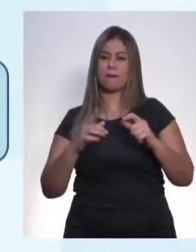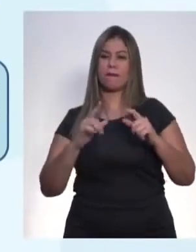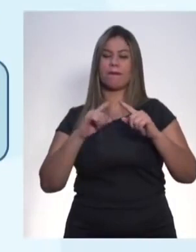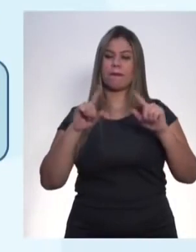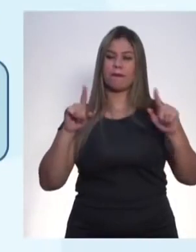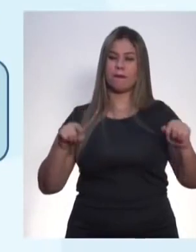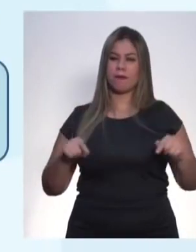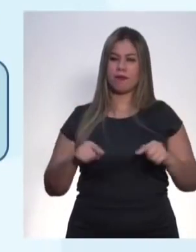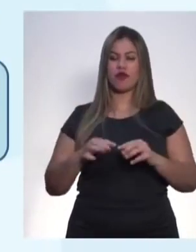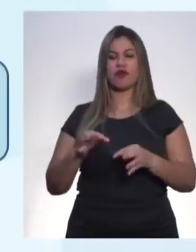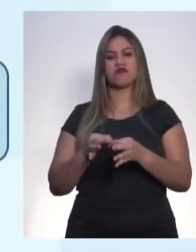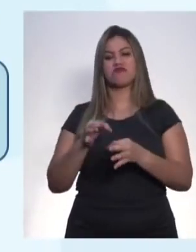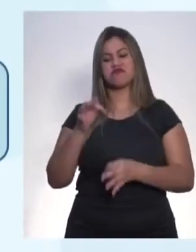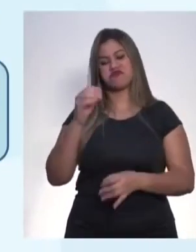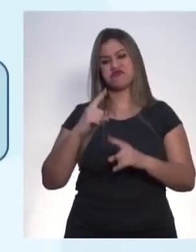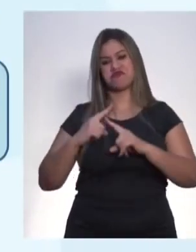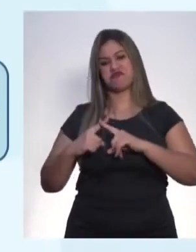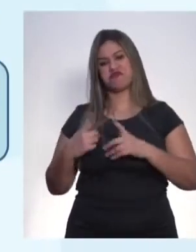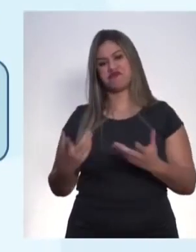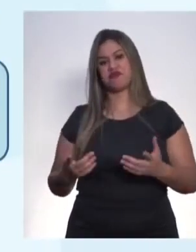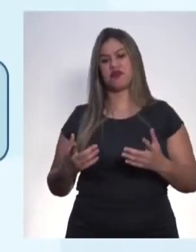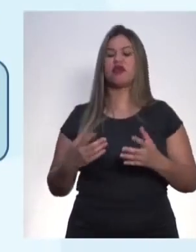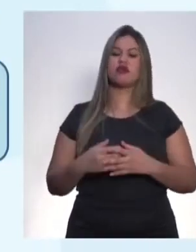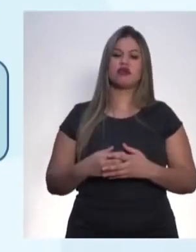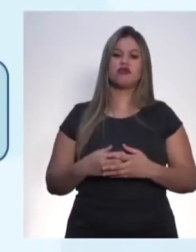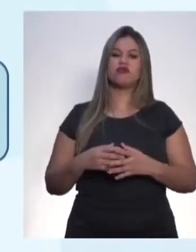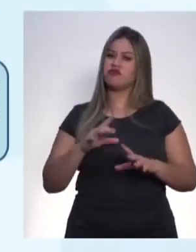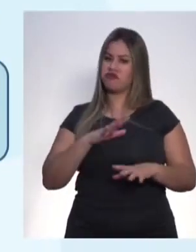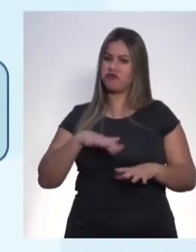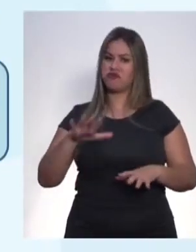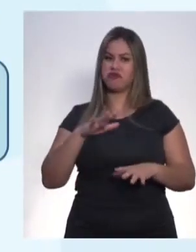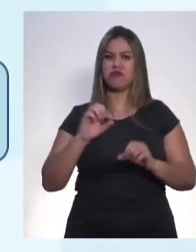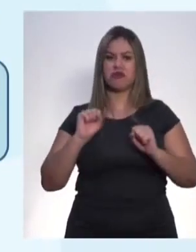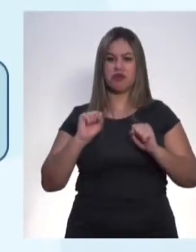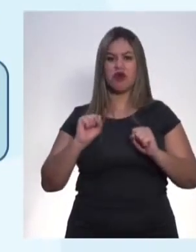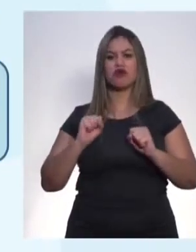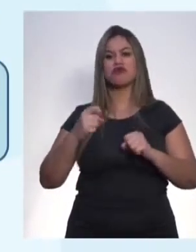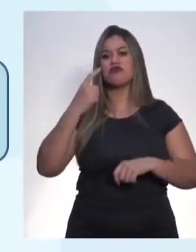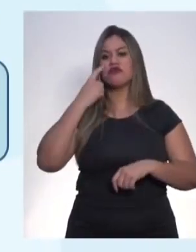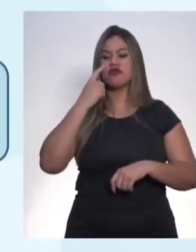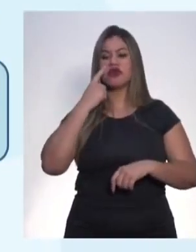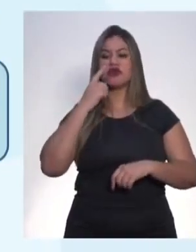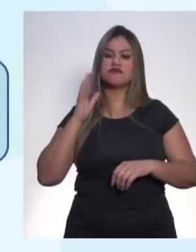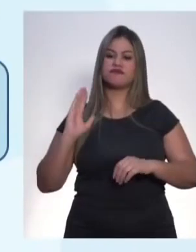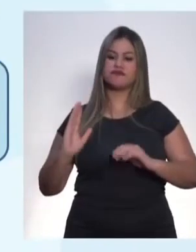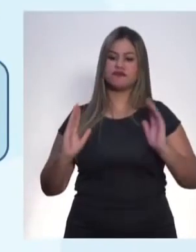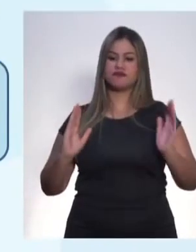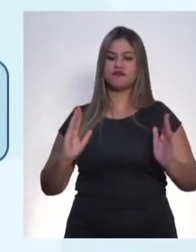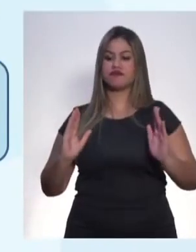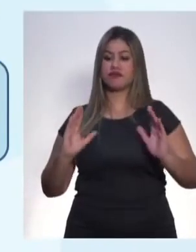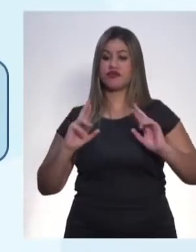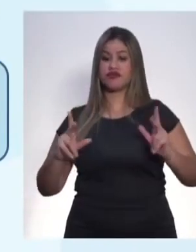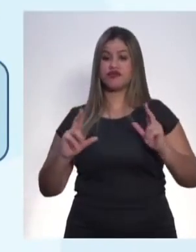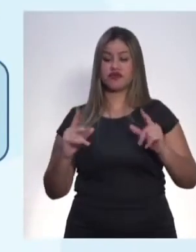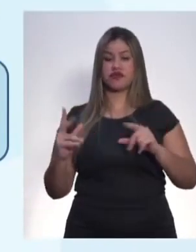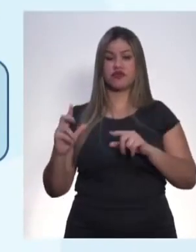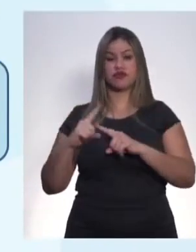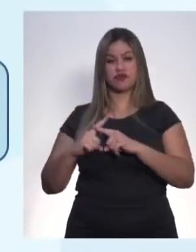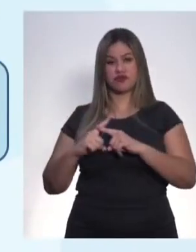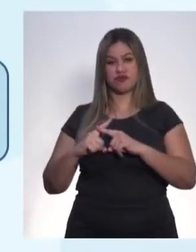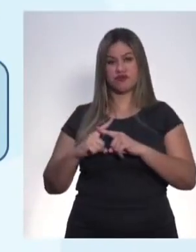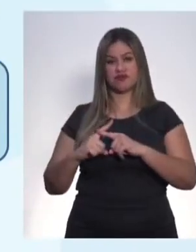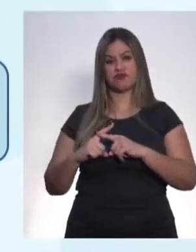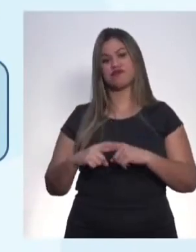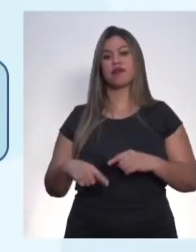vezes altura, lado vezes lado. Tudo bem, você tem que pegar os dois lados que são diferentes e multiplicar.